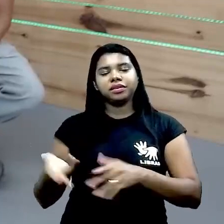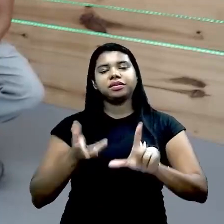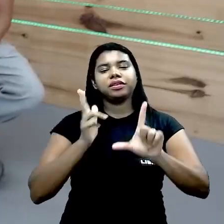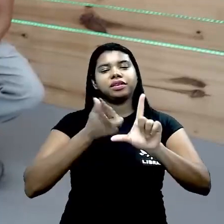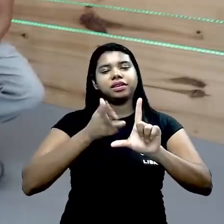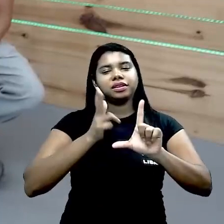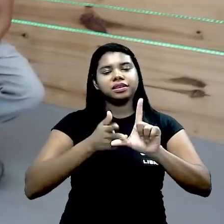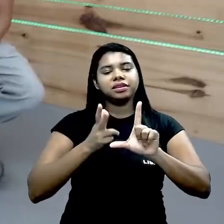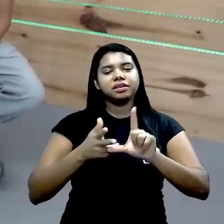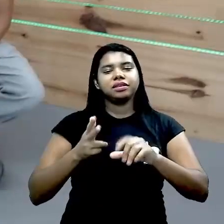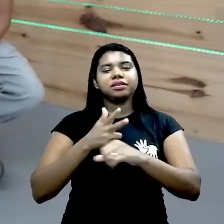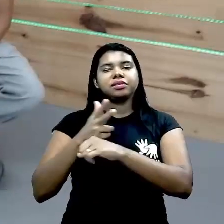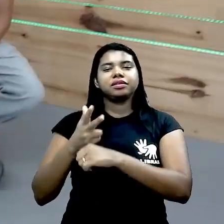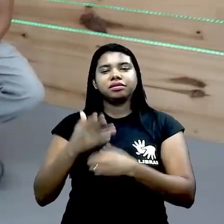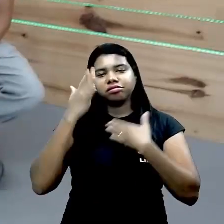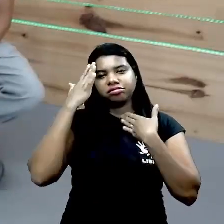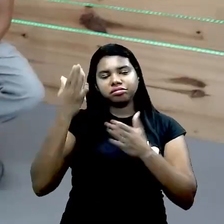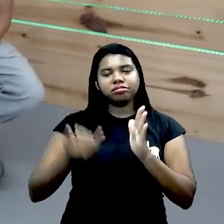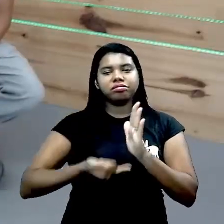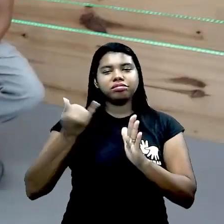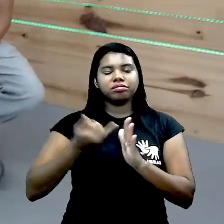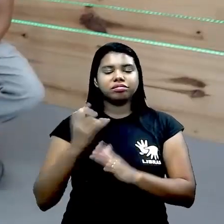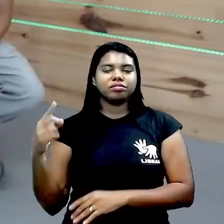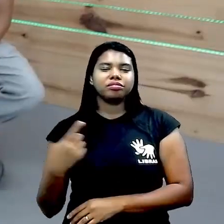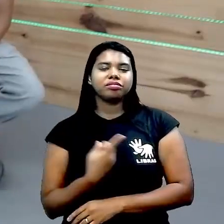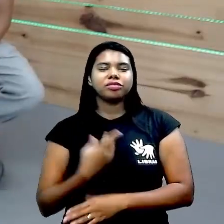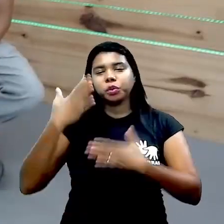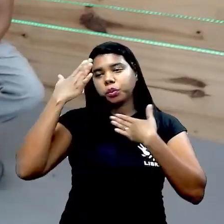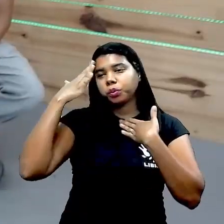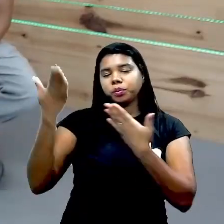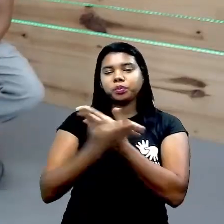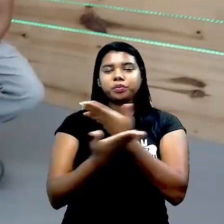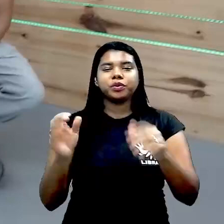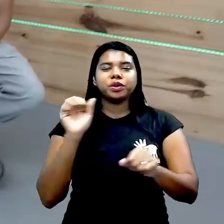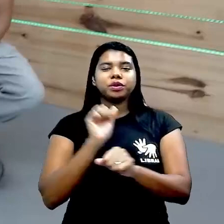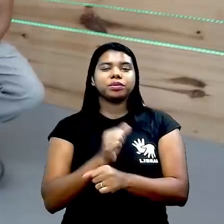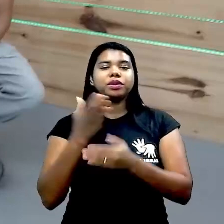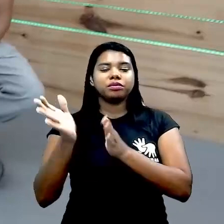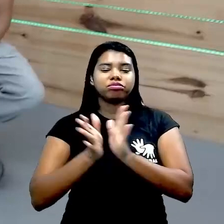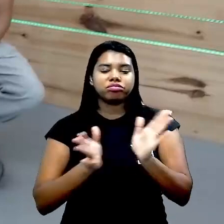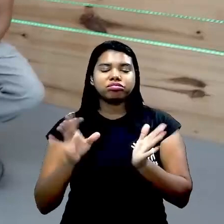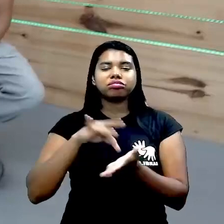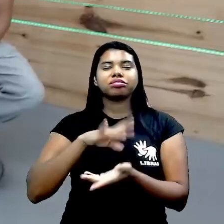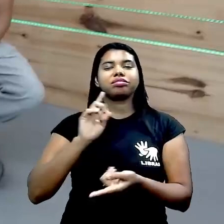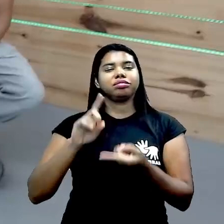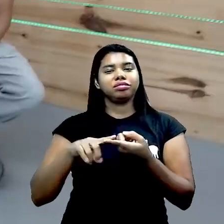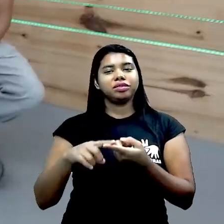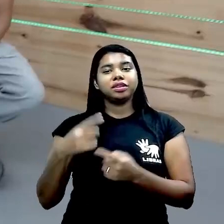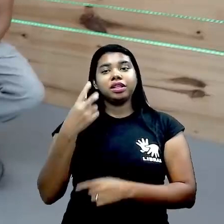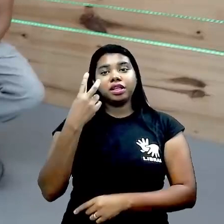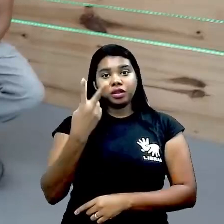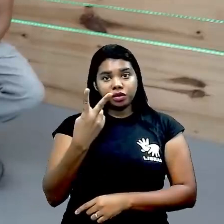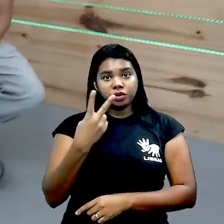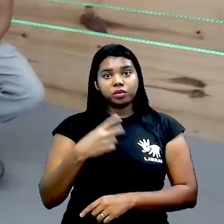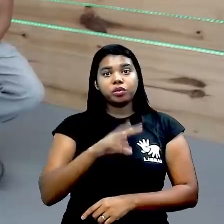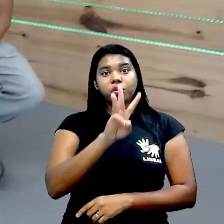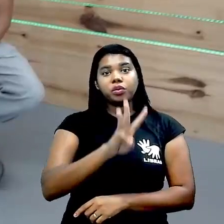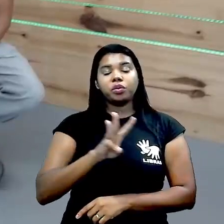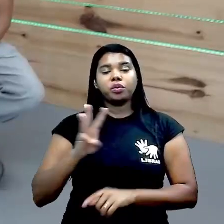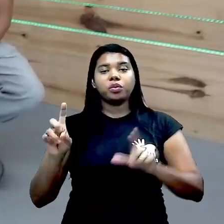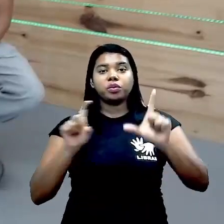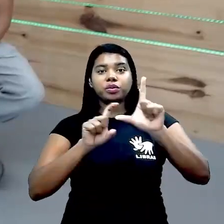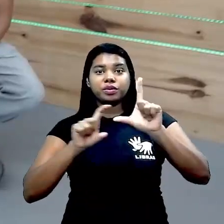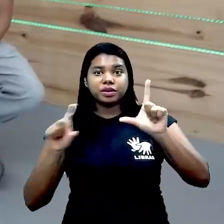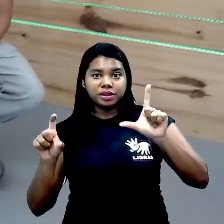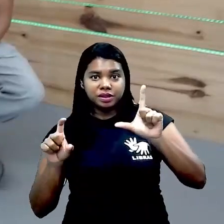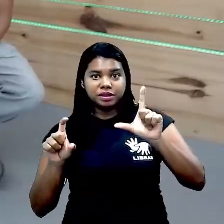procurem. Gratidão por vocês estarem aqui. Lembrando, eu espero que vocês acessem. A gente vai ter 2 links aqui embaixo. O link